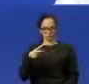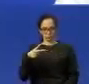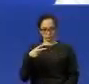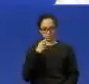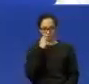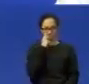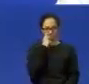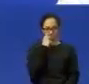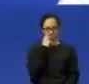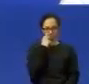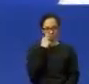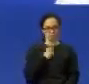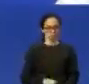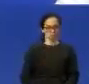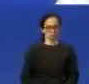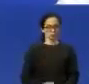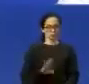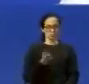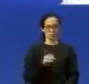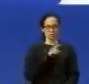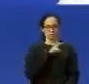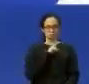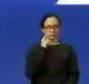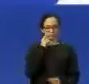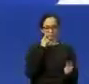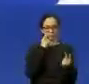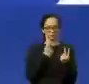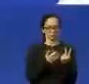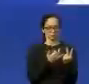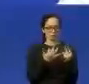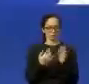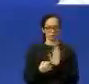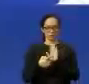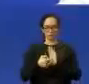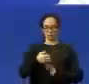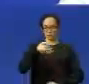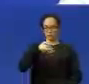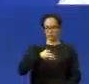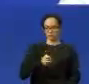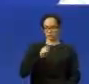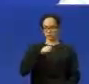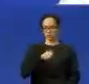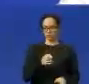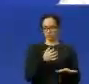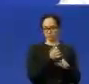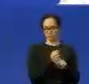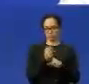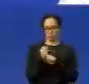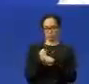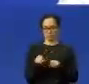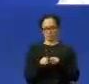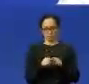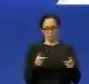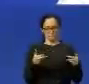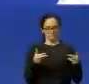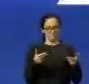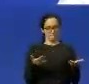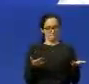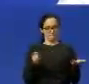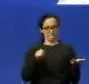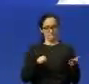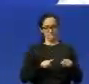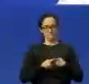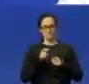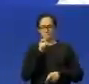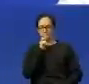ainda a gente prevê que os valores apresentados estão corretos, a largura das colunas serem as mesmas. Muitos leitores